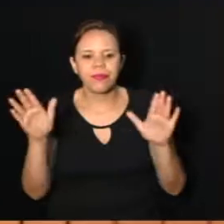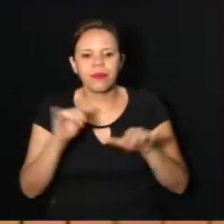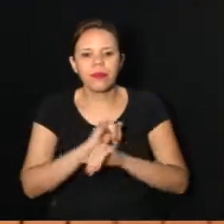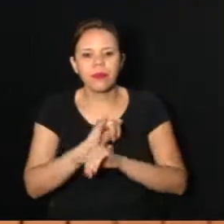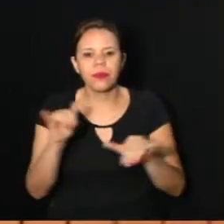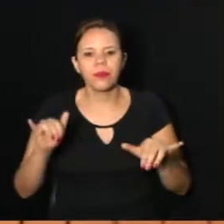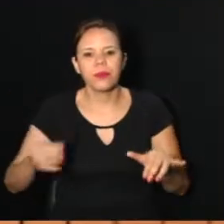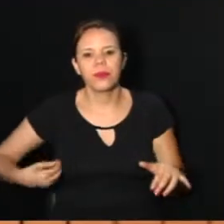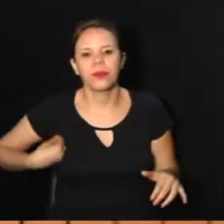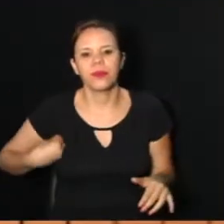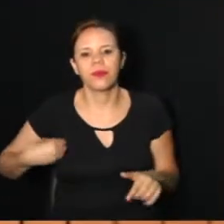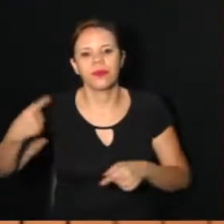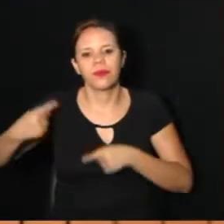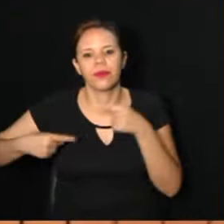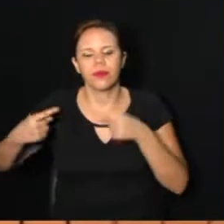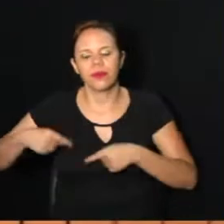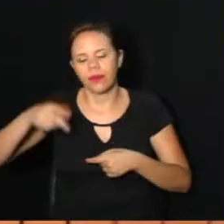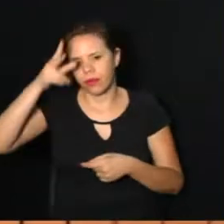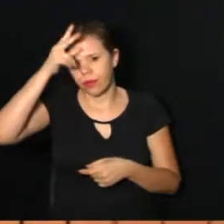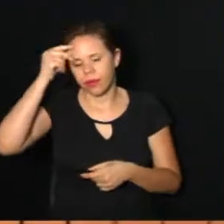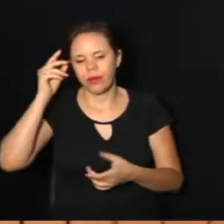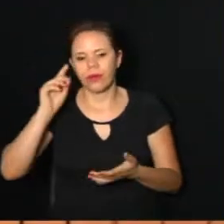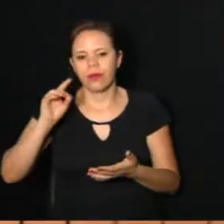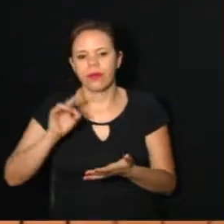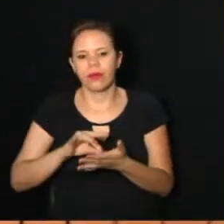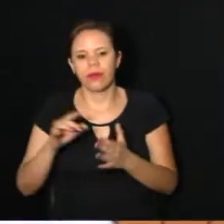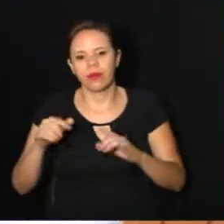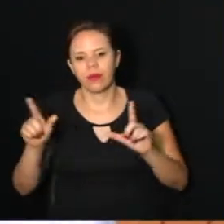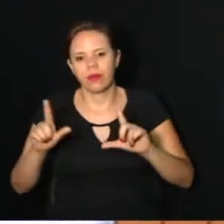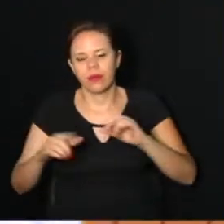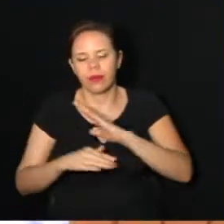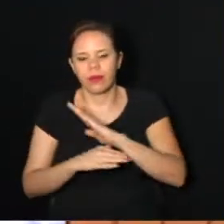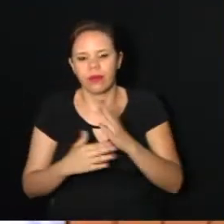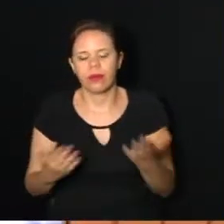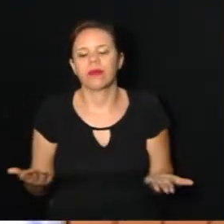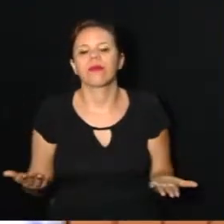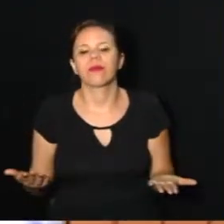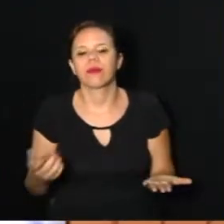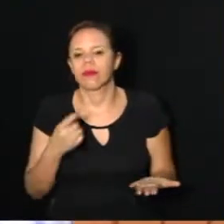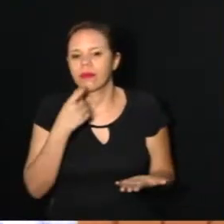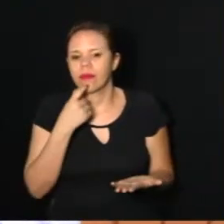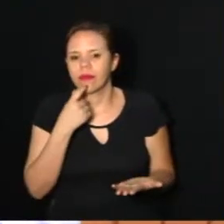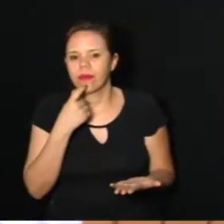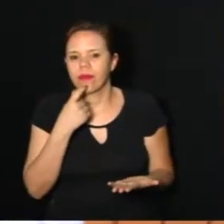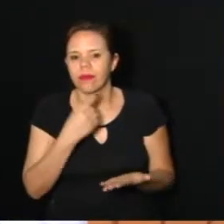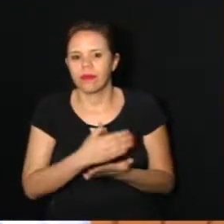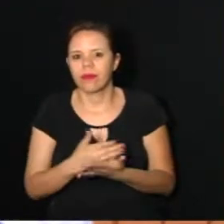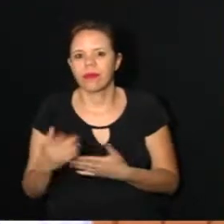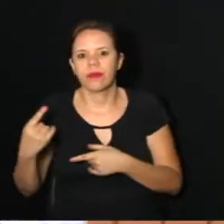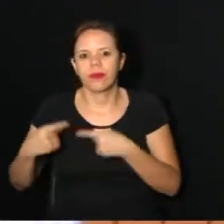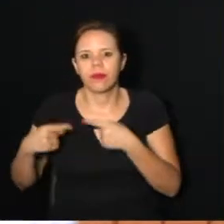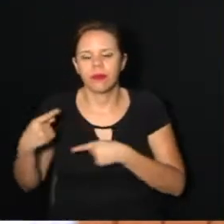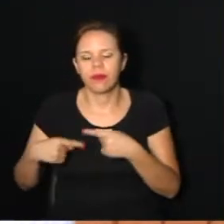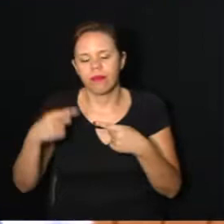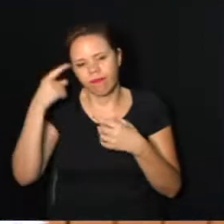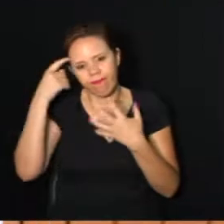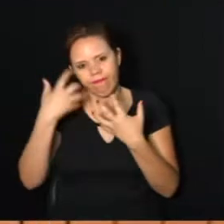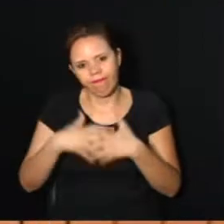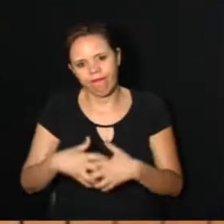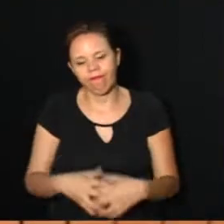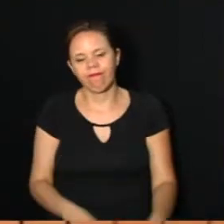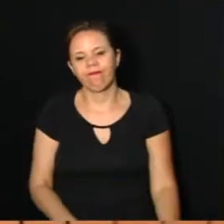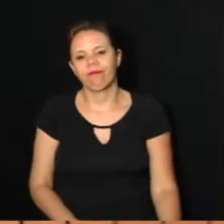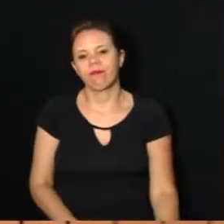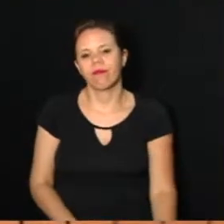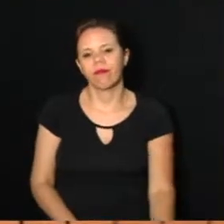presente debate público realizado pela Câmara Municipal de Campinas para que possamos iniciar a discussão, uma reflexão